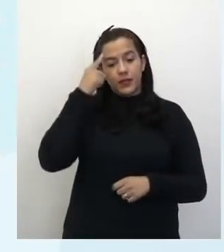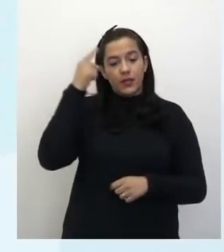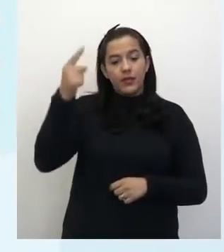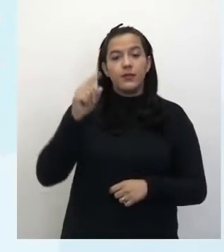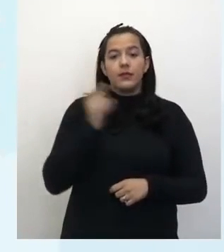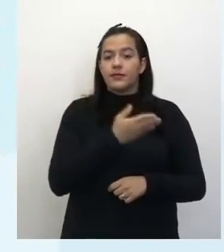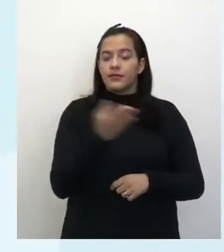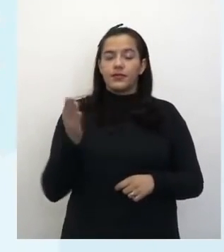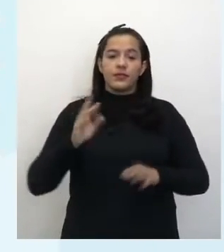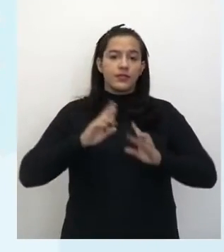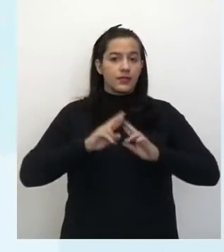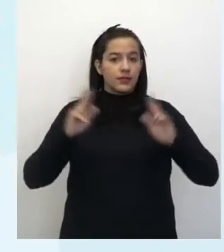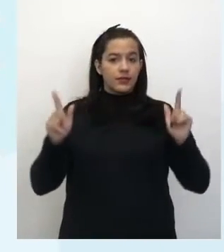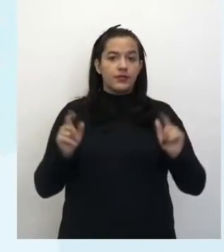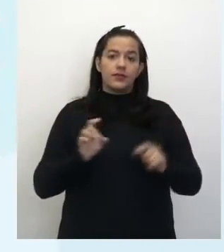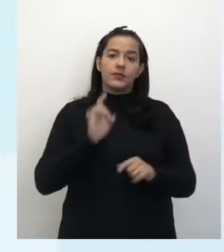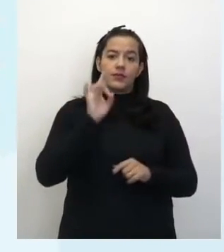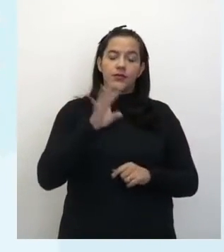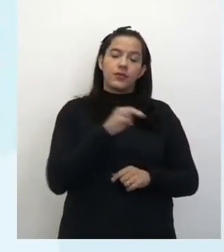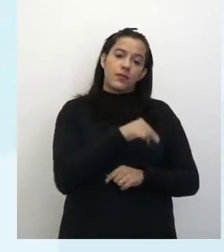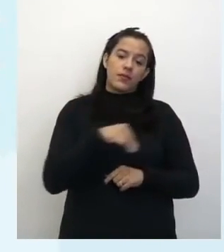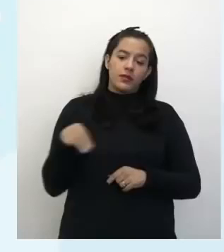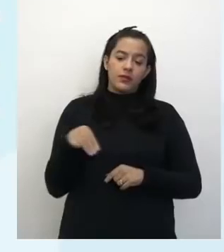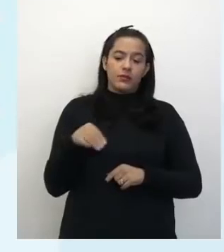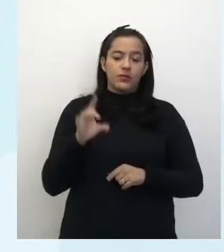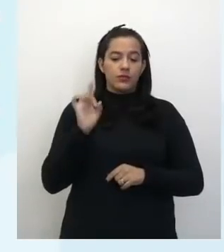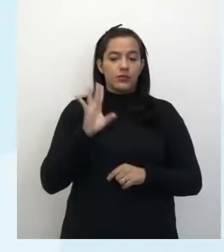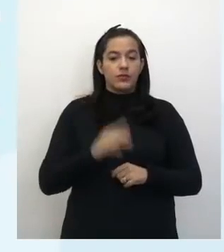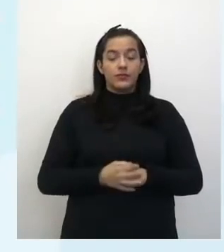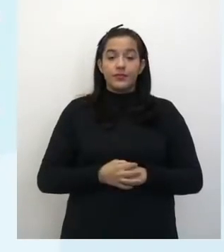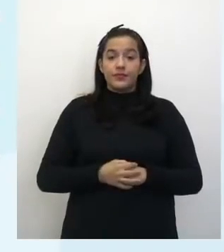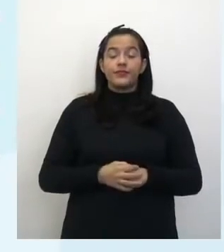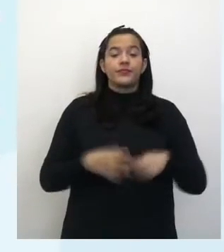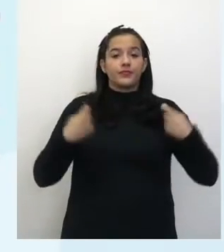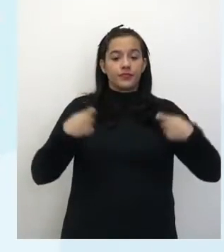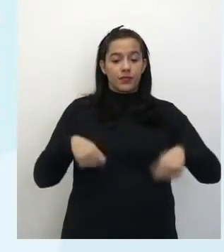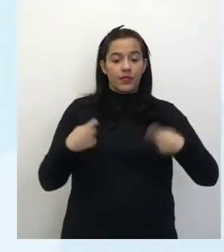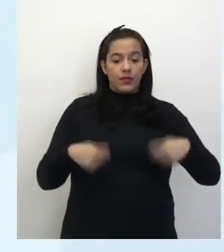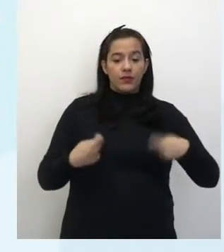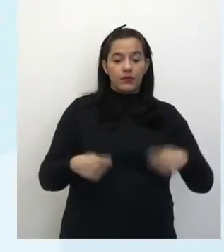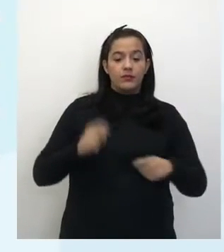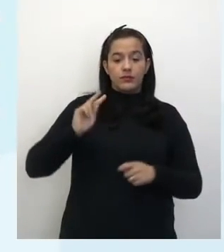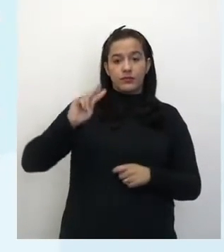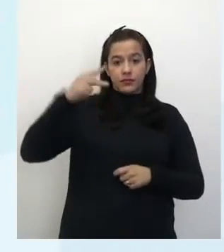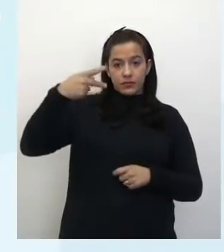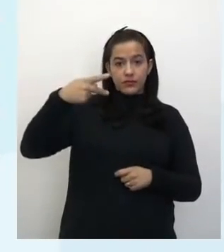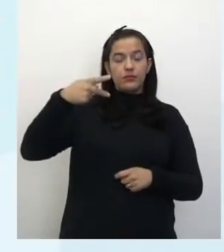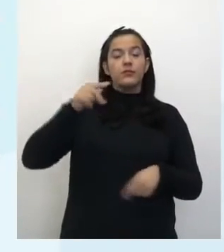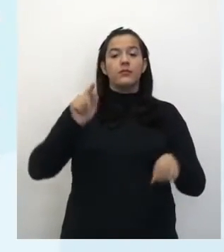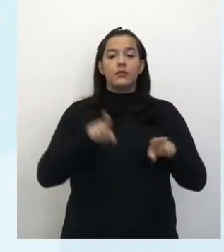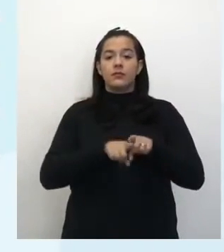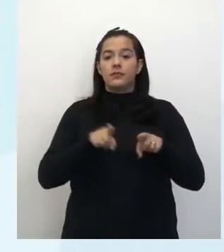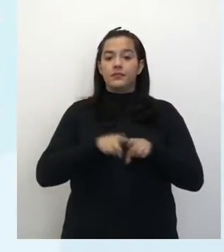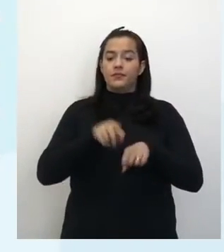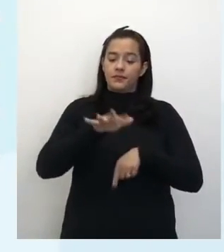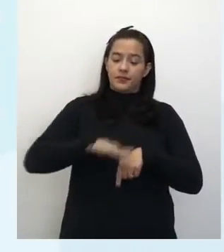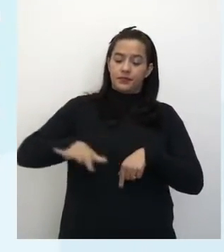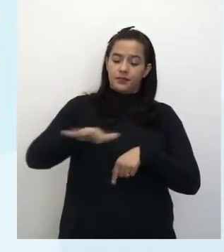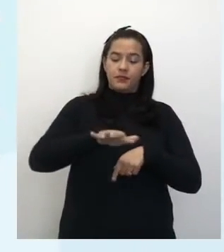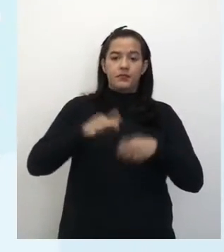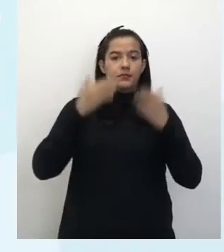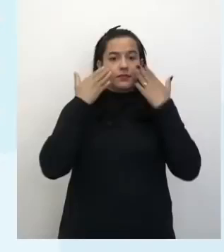é a principal diferença, senão ia ser só milímetro mesmo, né? Exatamente, tem que ter esse quadradinho para indicar que é área. Muito bem, aí. muito obrigado,